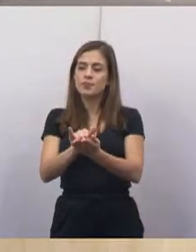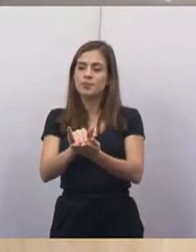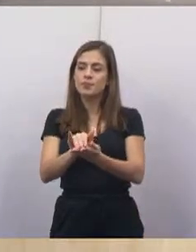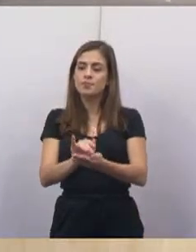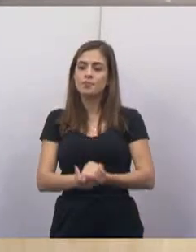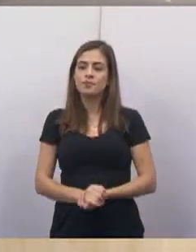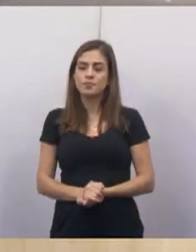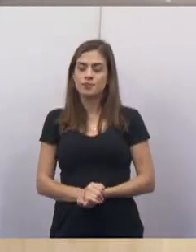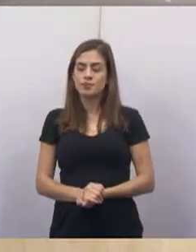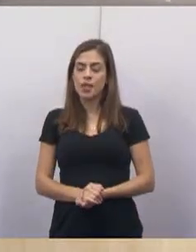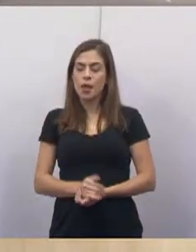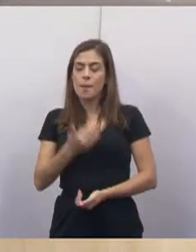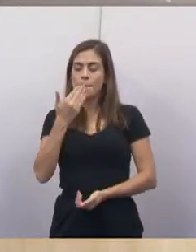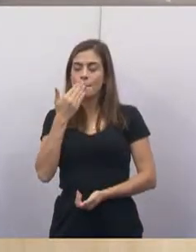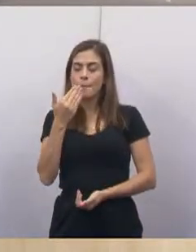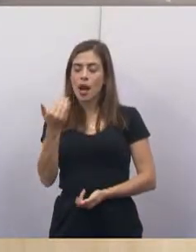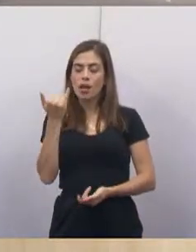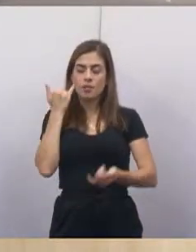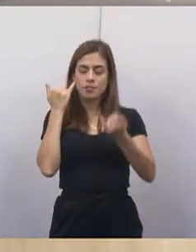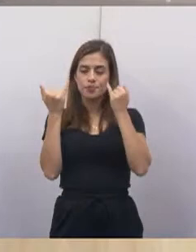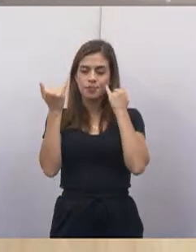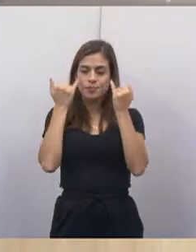o seguinte pedido de informação.